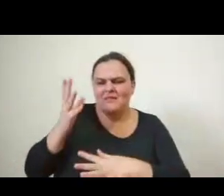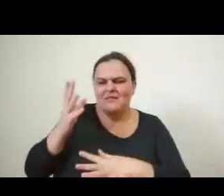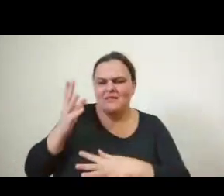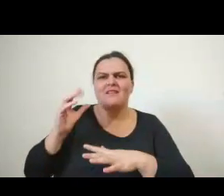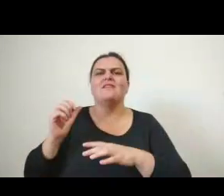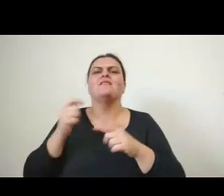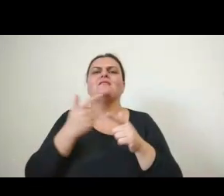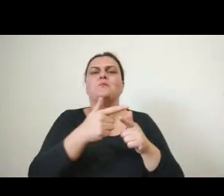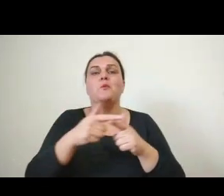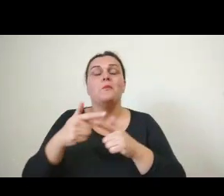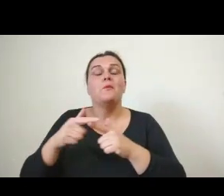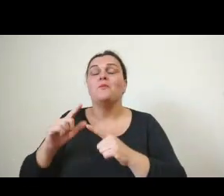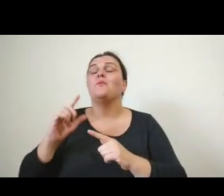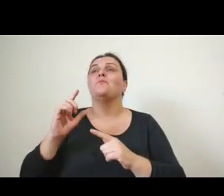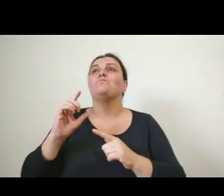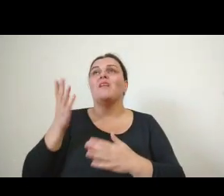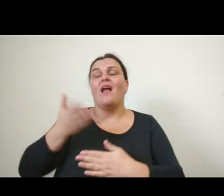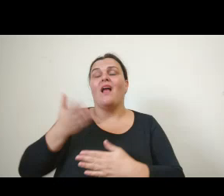relevantes.